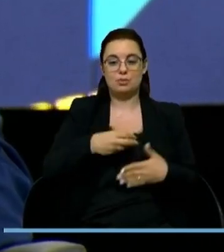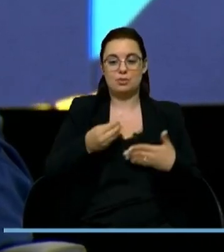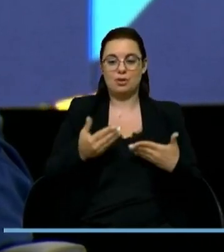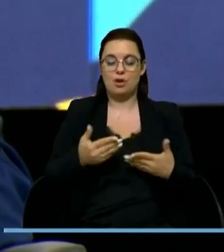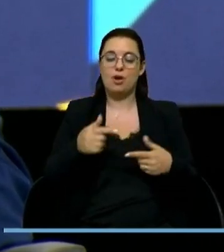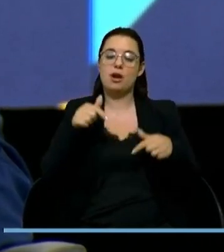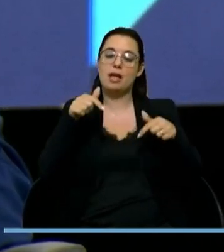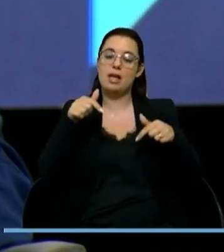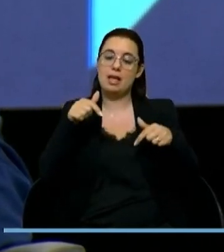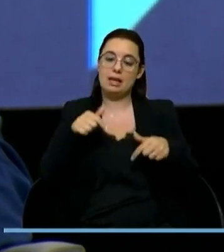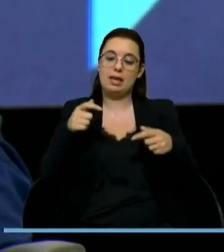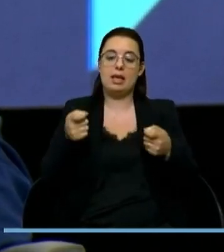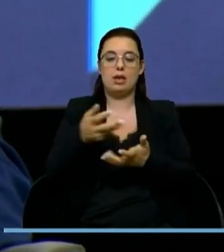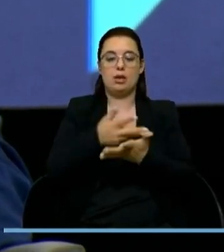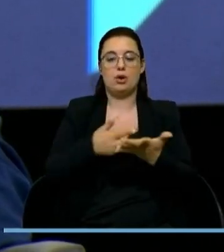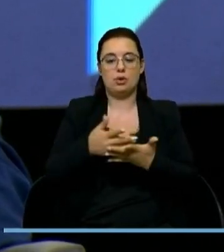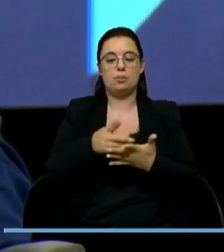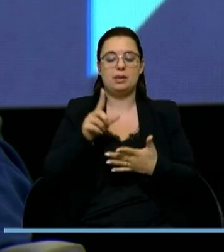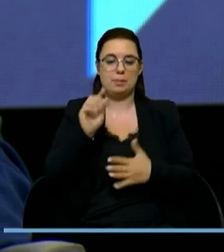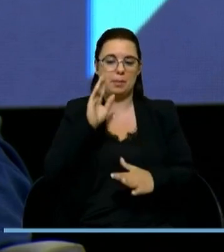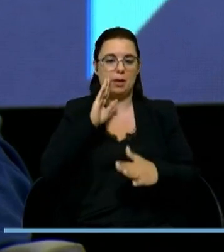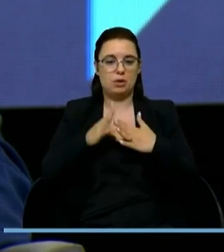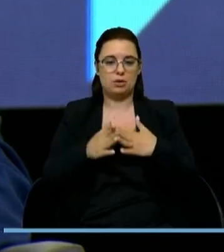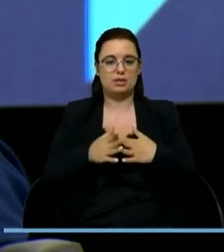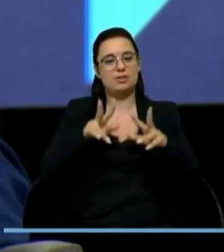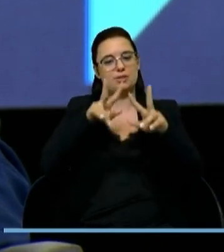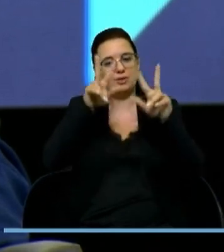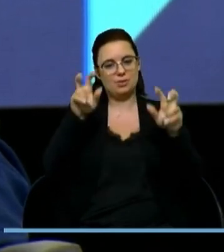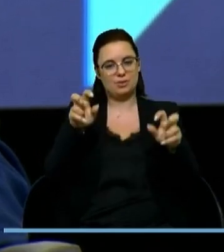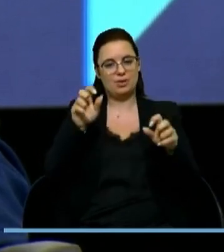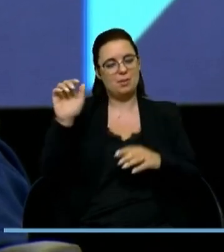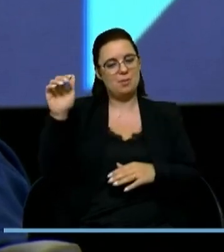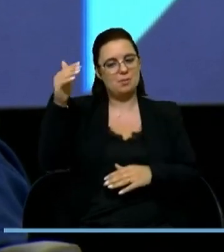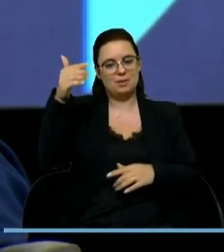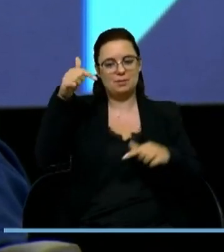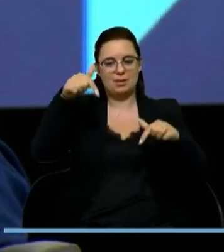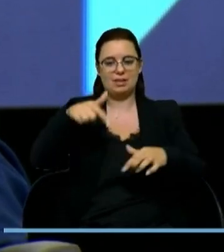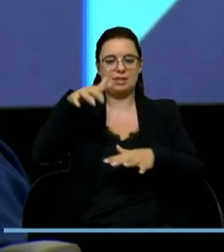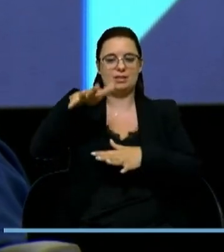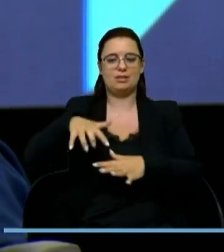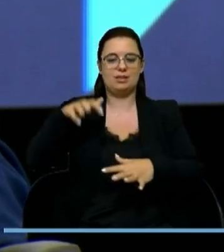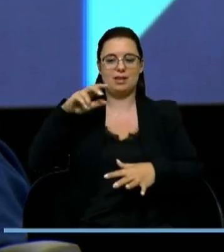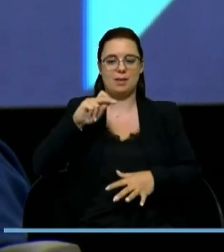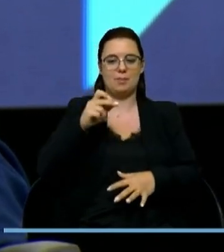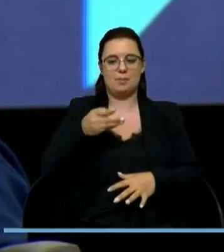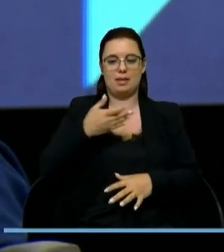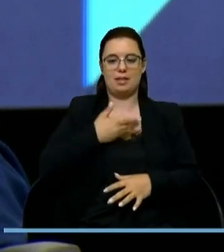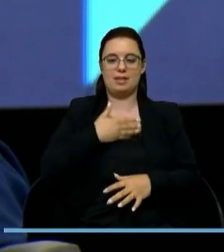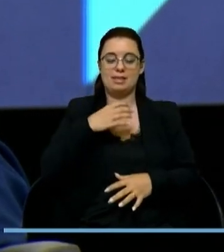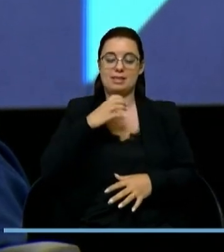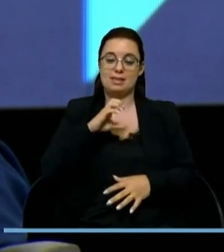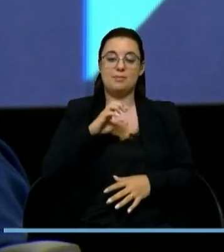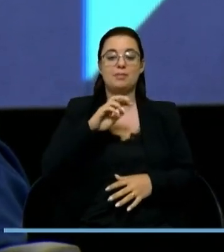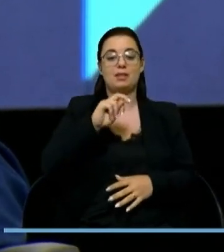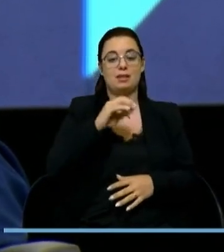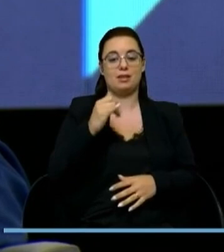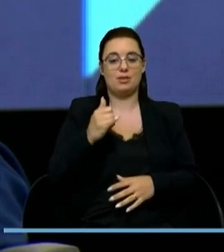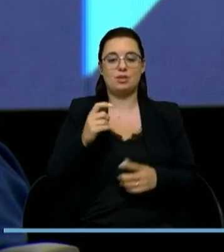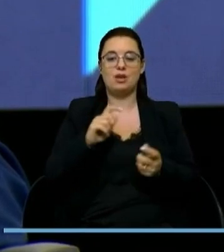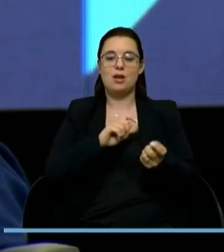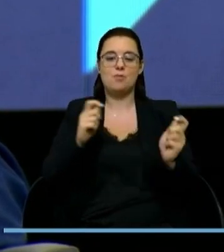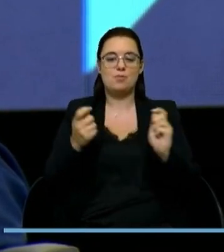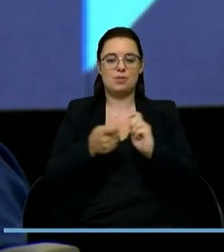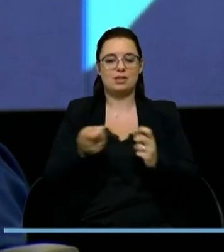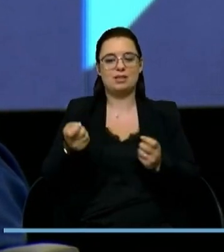concretamente também na economia. E é esse mesmo o tema principal deste Congresso da APDC, 32º, as disrupções